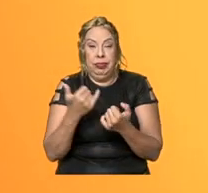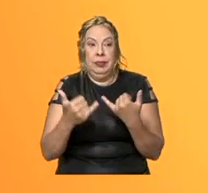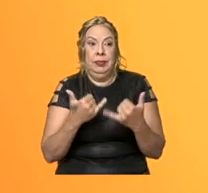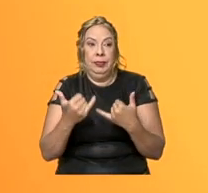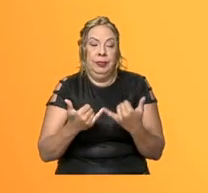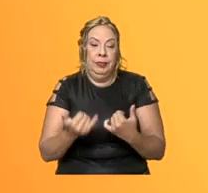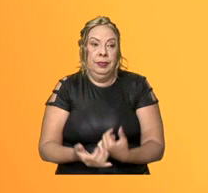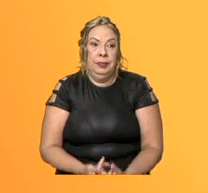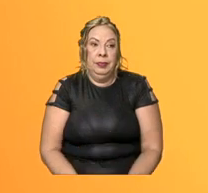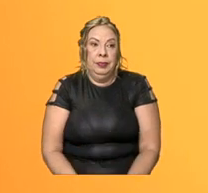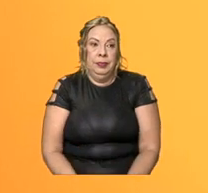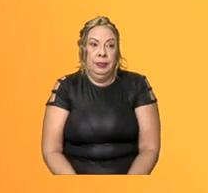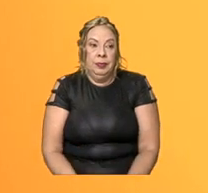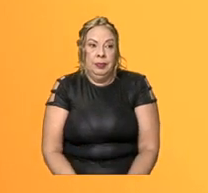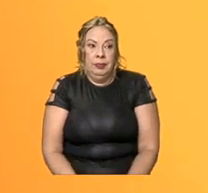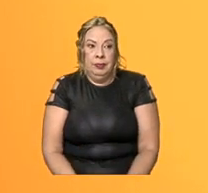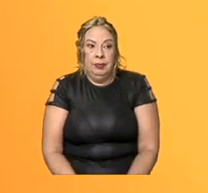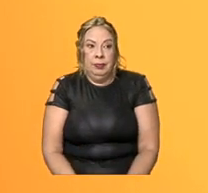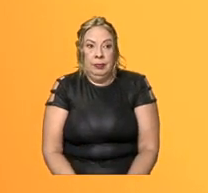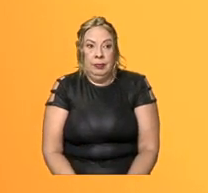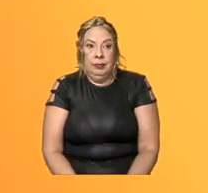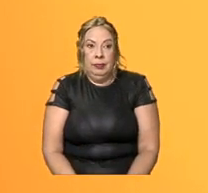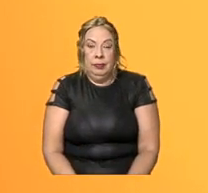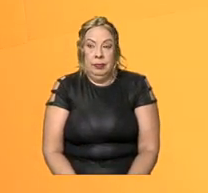primeiro prêmio.